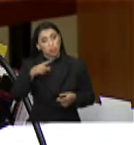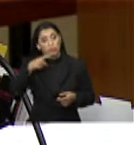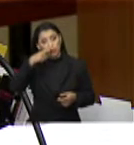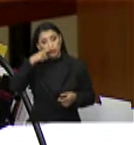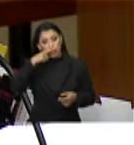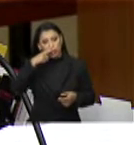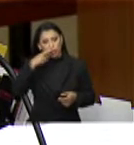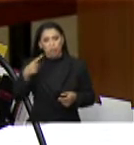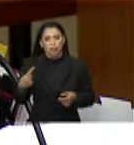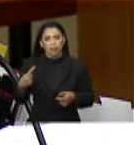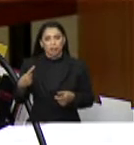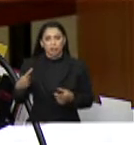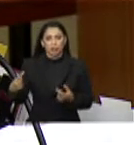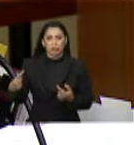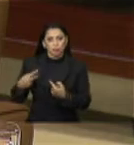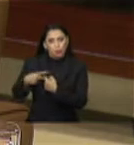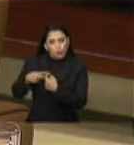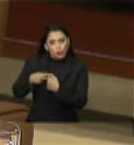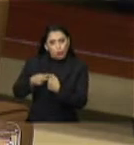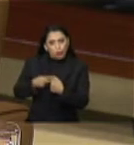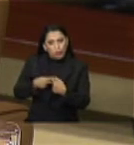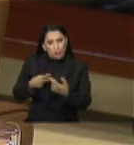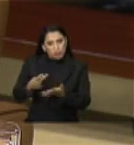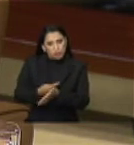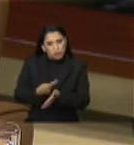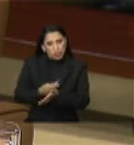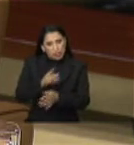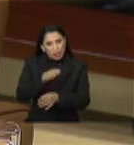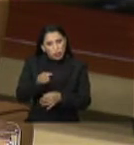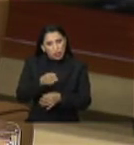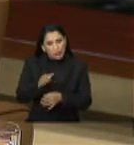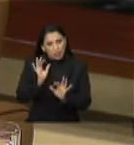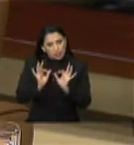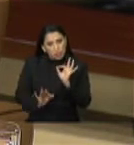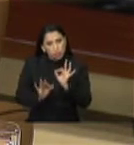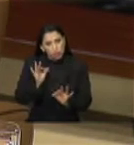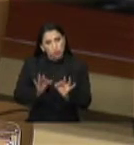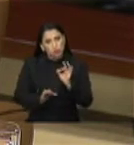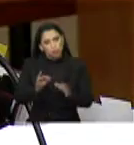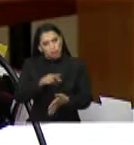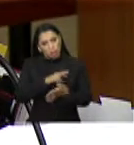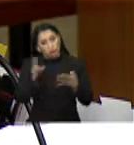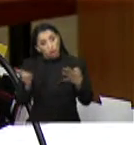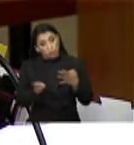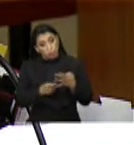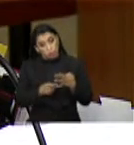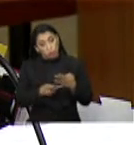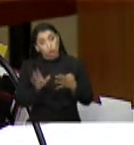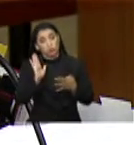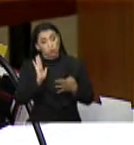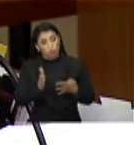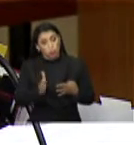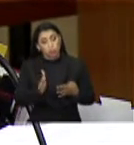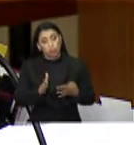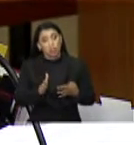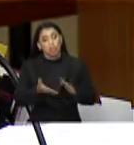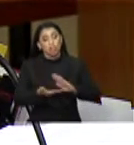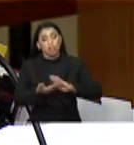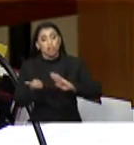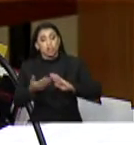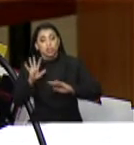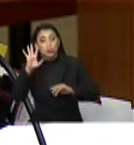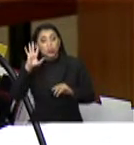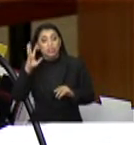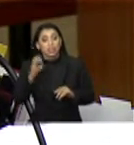Fachini corrija ao invés de simplesmente anular para que seja julgado novamente o recurso extraordinário eu já afasto